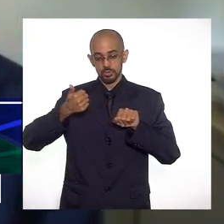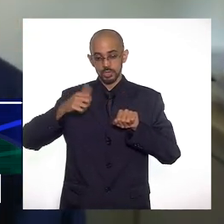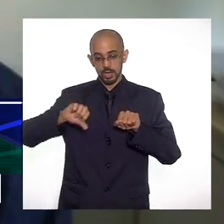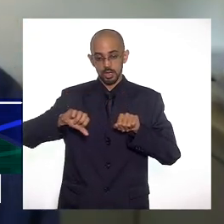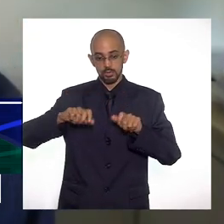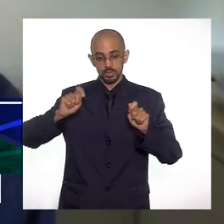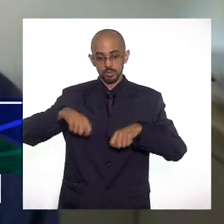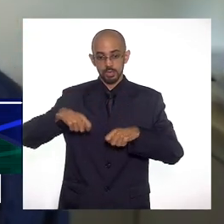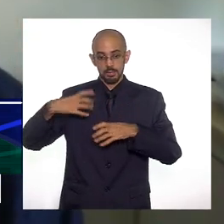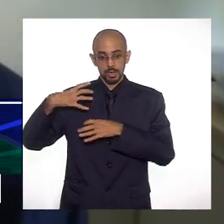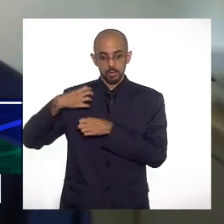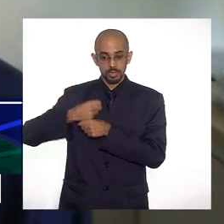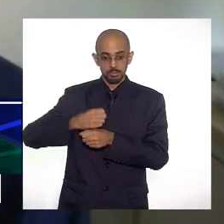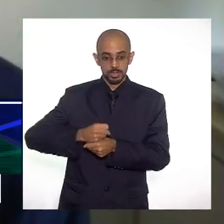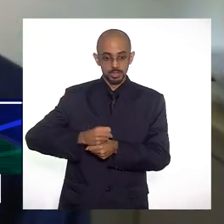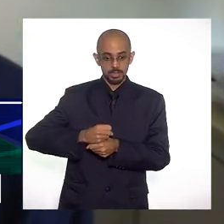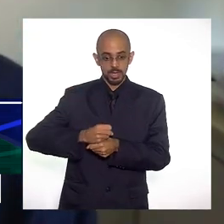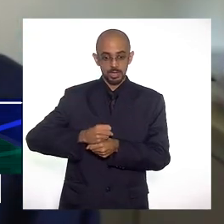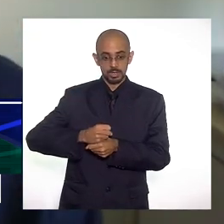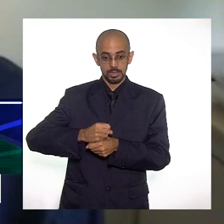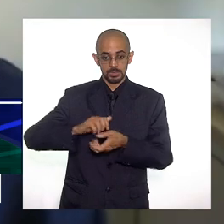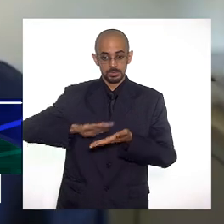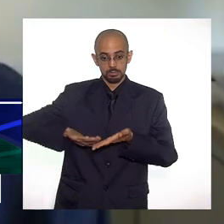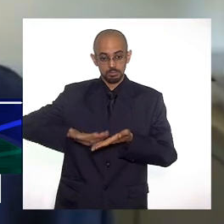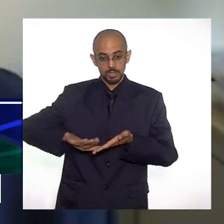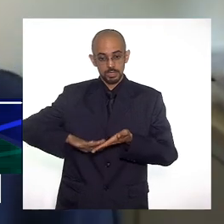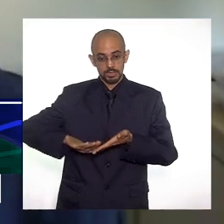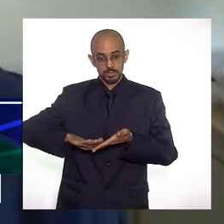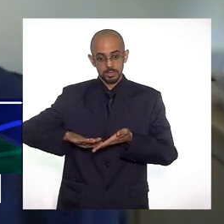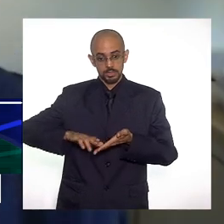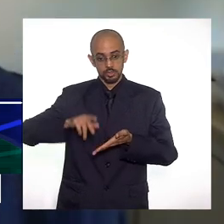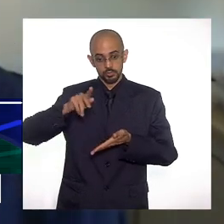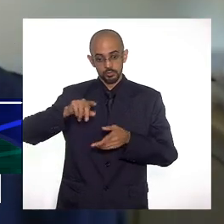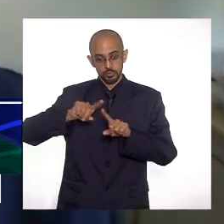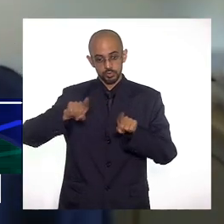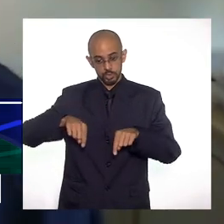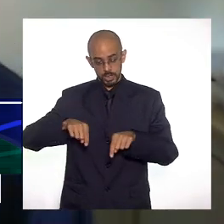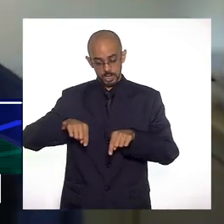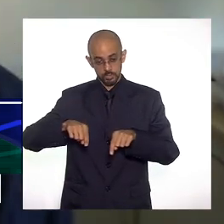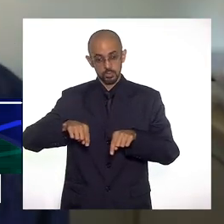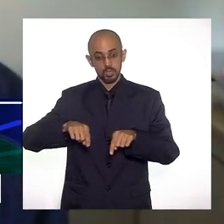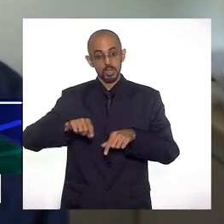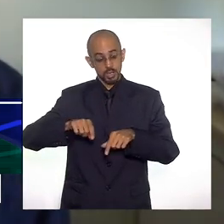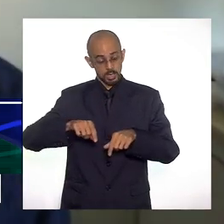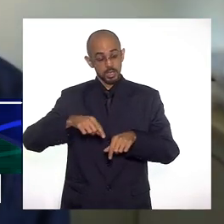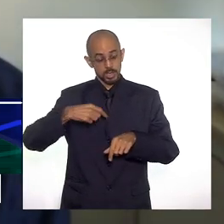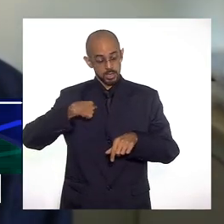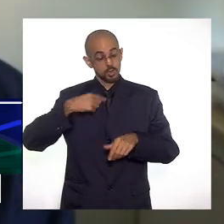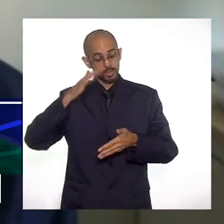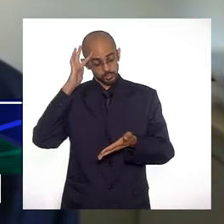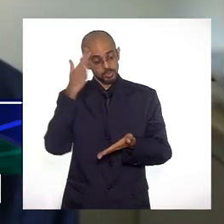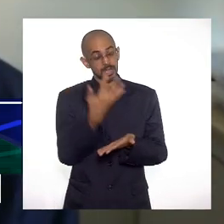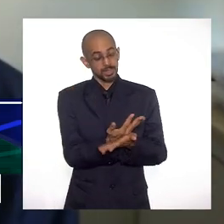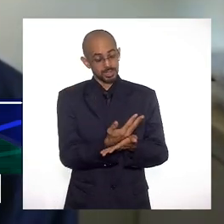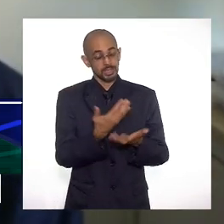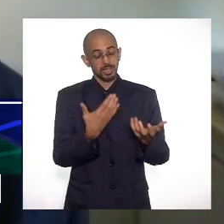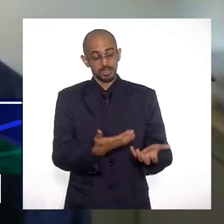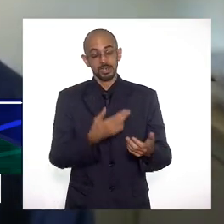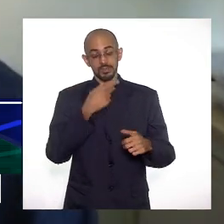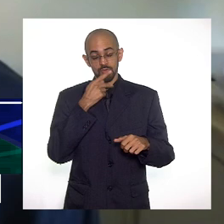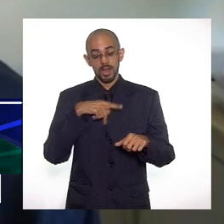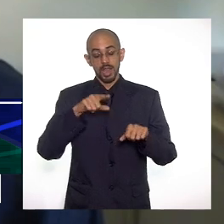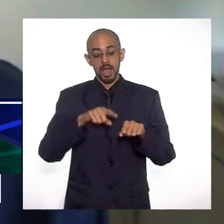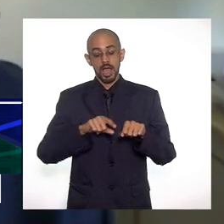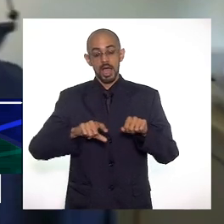despesas de pessoal. Seguramente ele queria se referir ao parágrafo 3º do